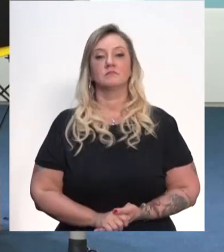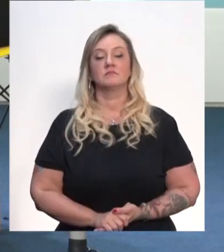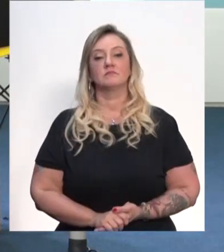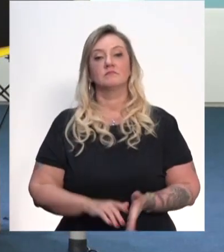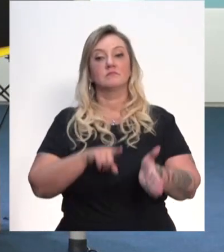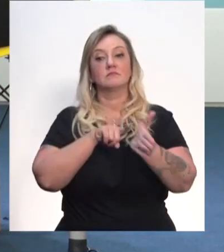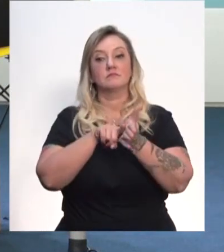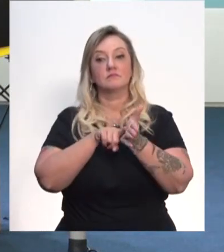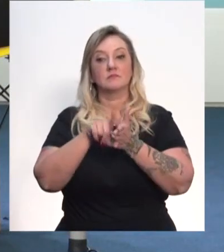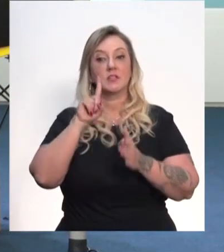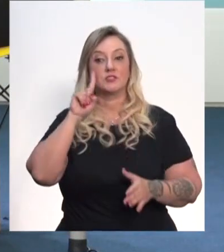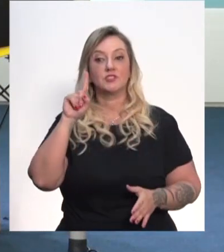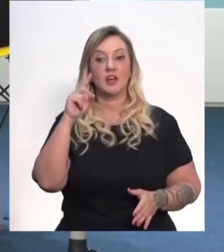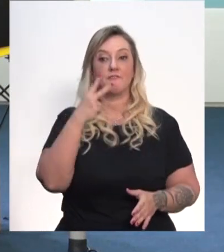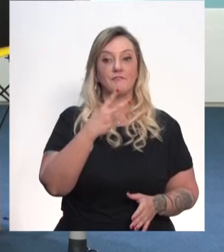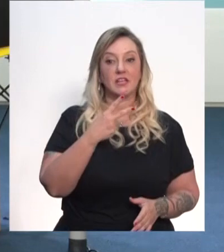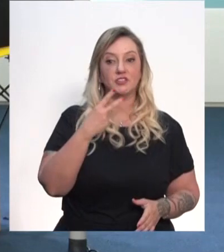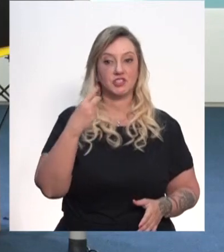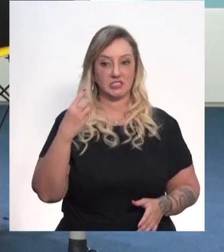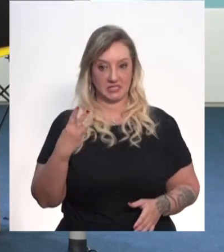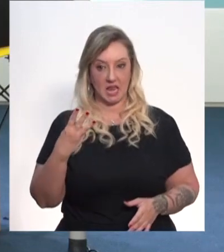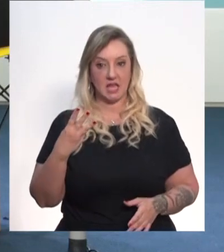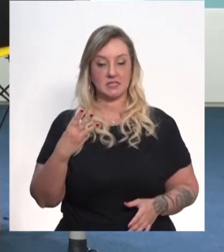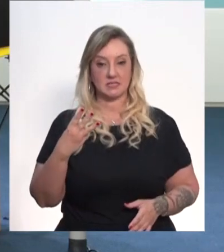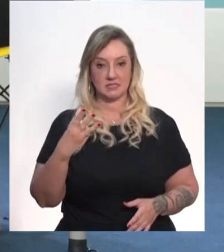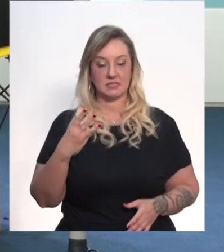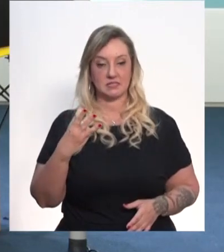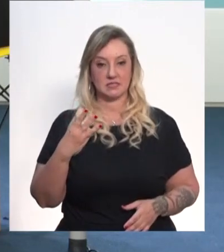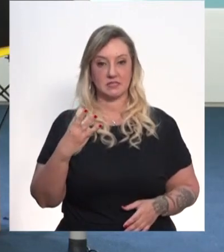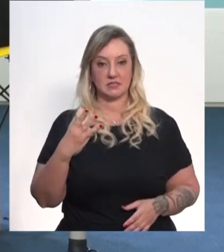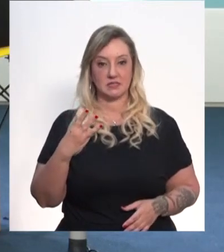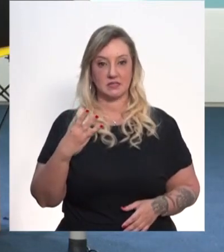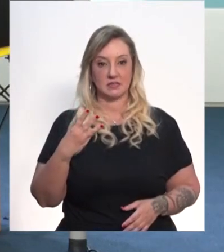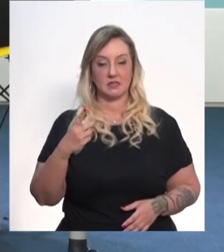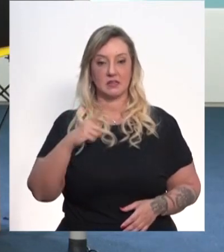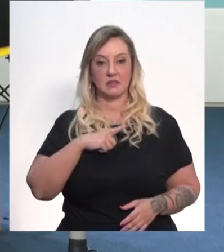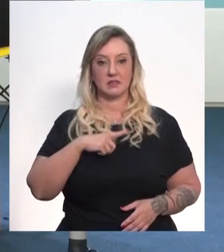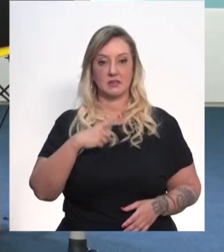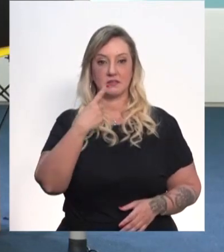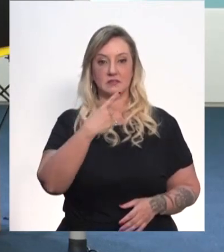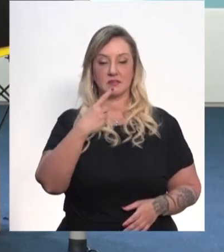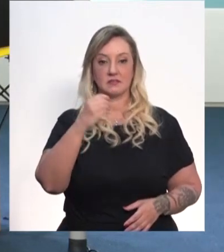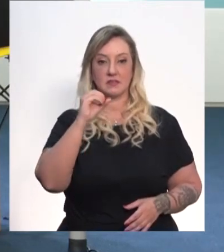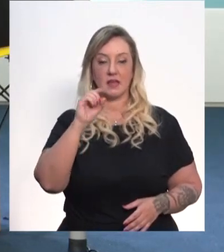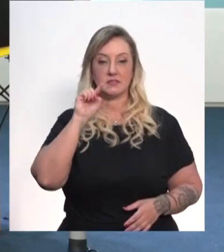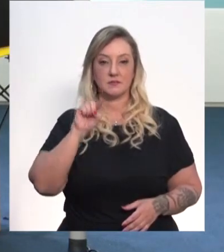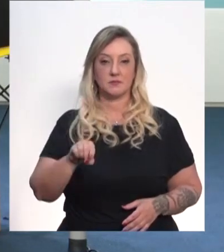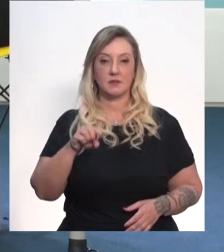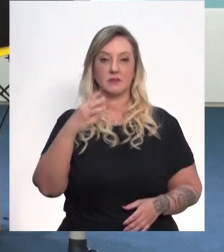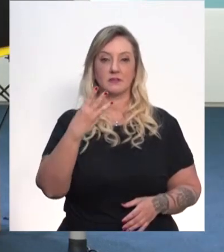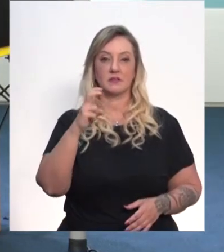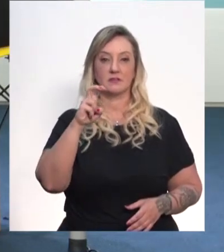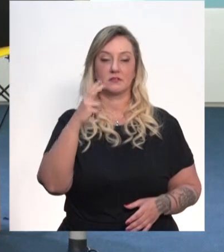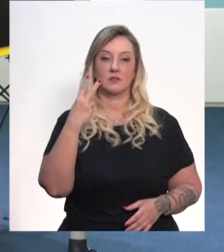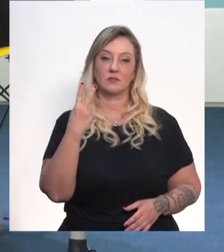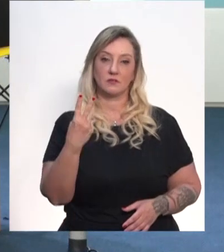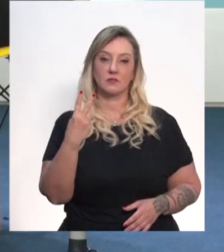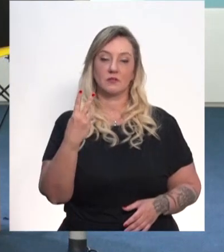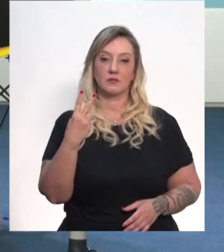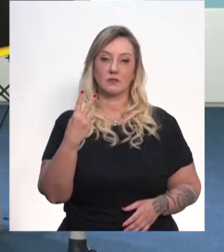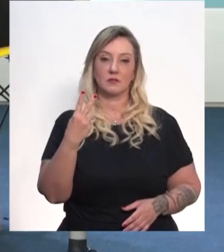11 dígitos, sem pontos e sem hífen. E repete, vai colocar lá no campo usuário e repete